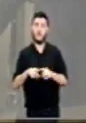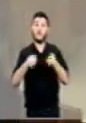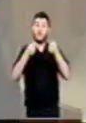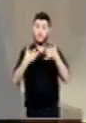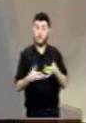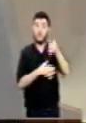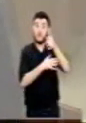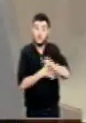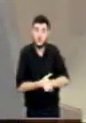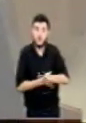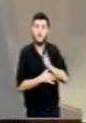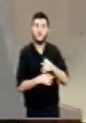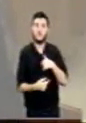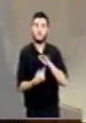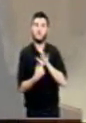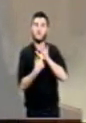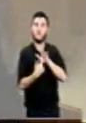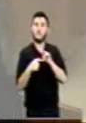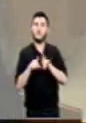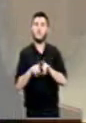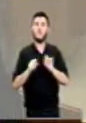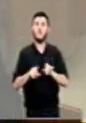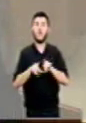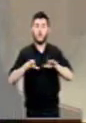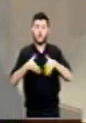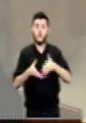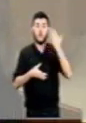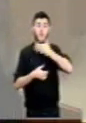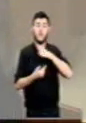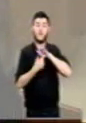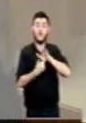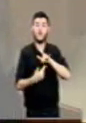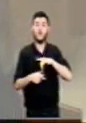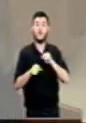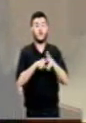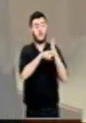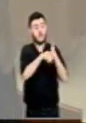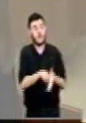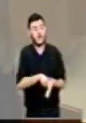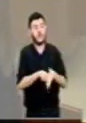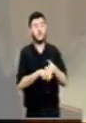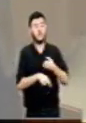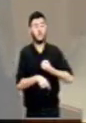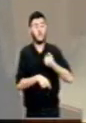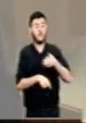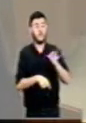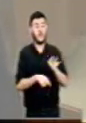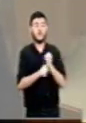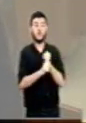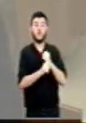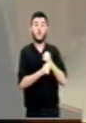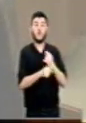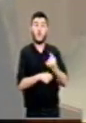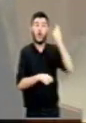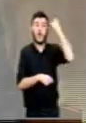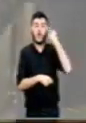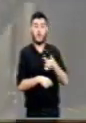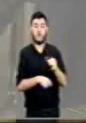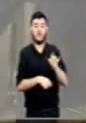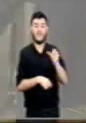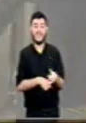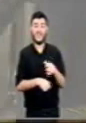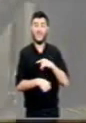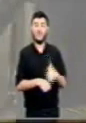e diante de todo o conjunto probatório presente no inquérito policial número 10 de 2016, não há justa causa para